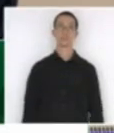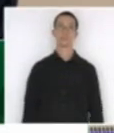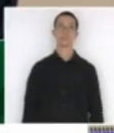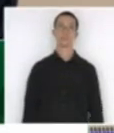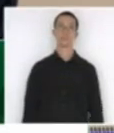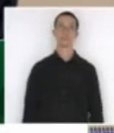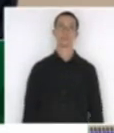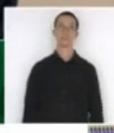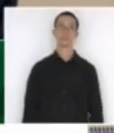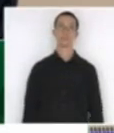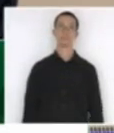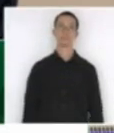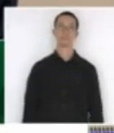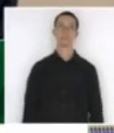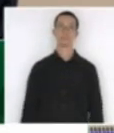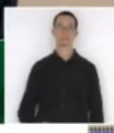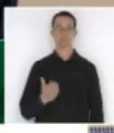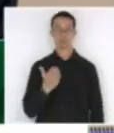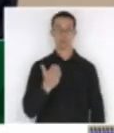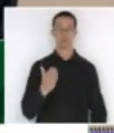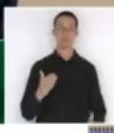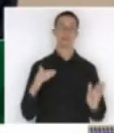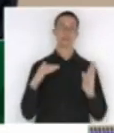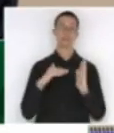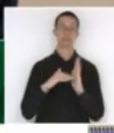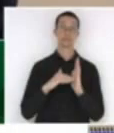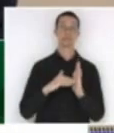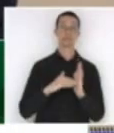O senhor tem o tempo de até